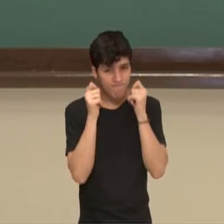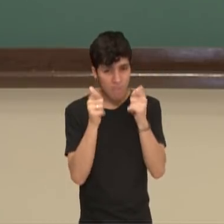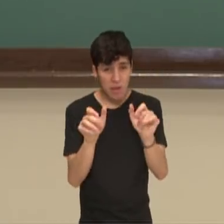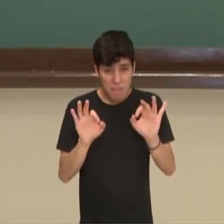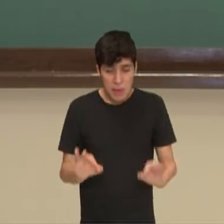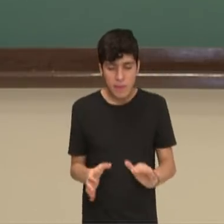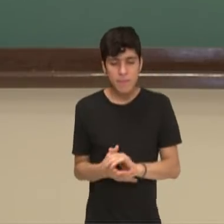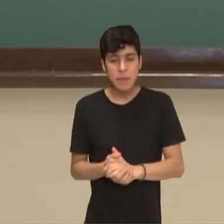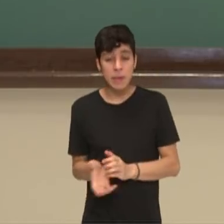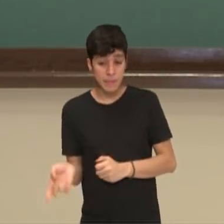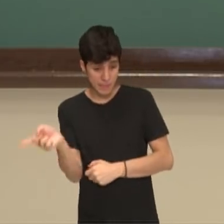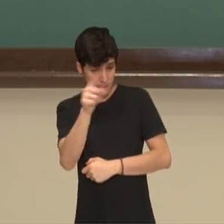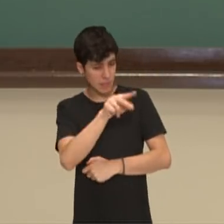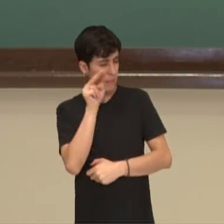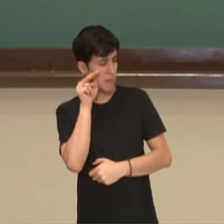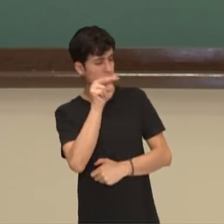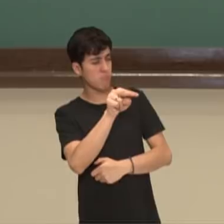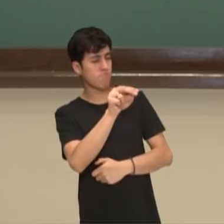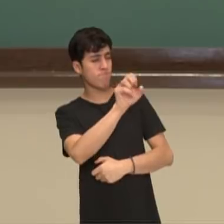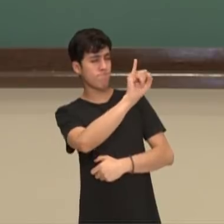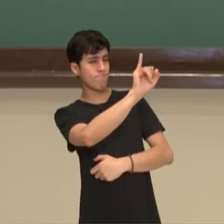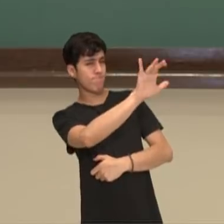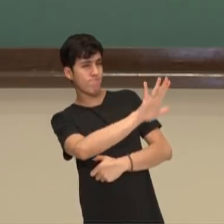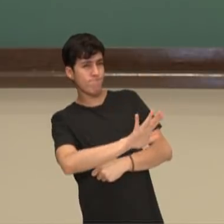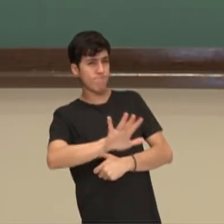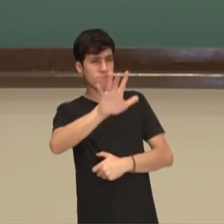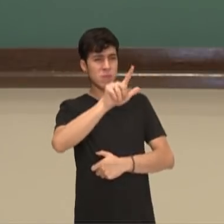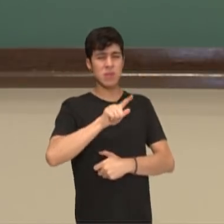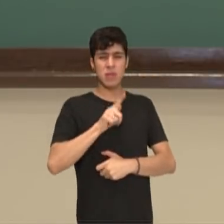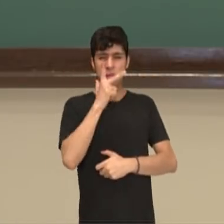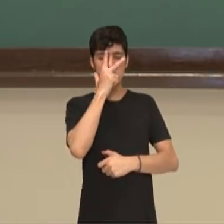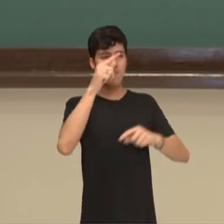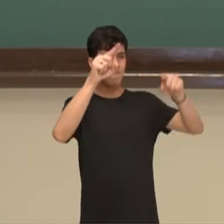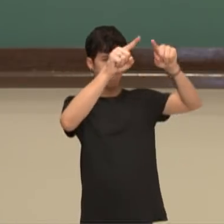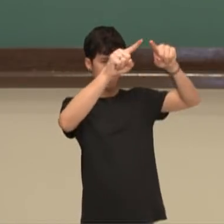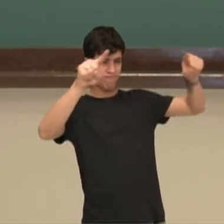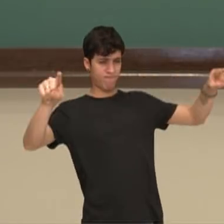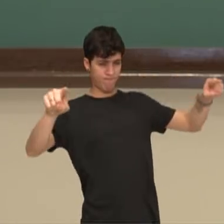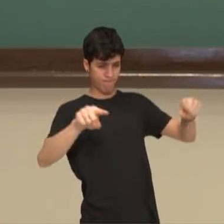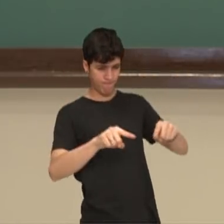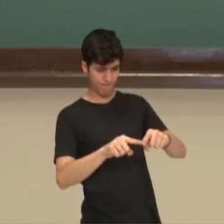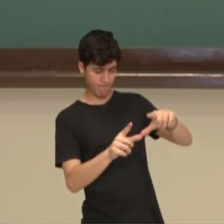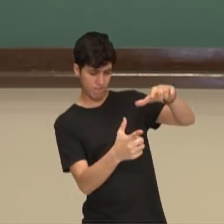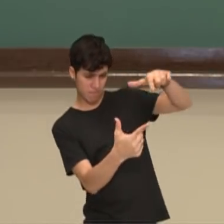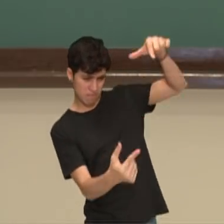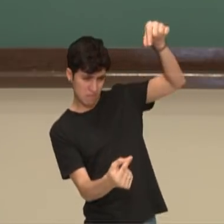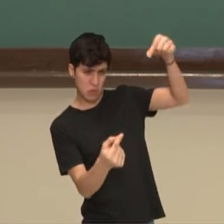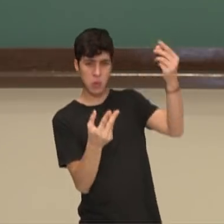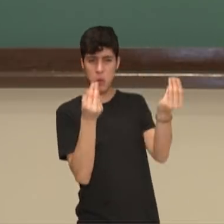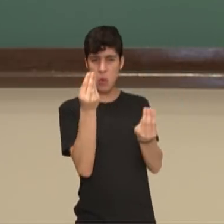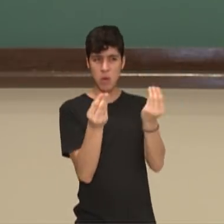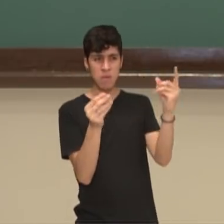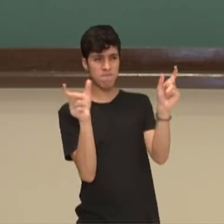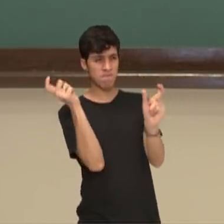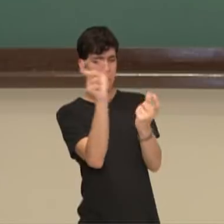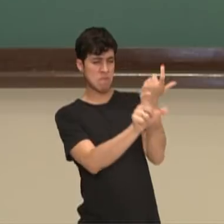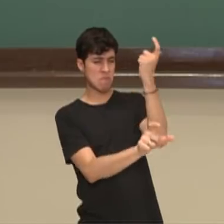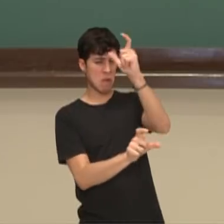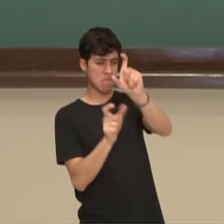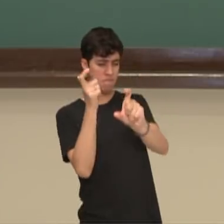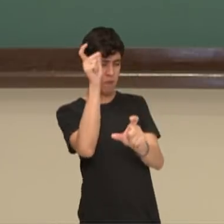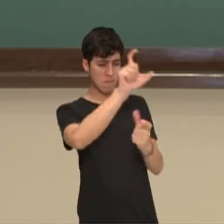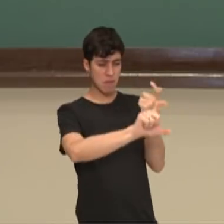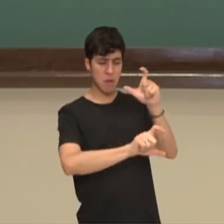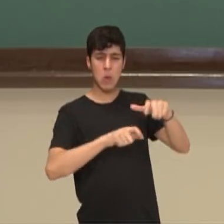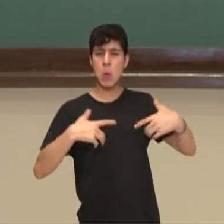mesmo? Agora, quando a gente olha essa imagem, a gente vê que é um poema muito diferente, porque as palavras são jogadas